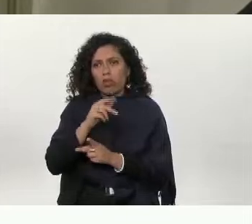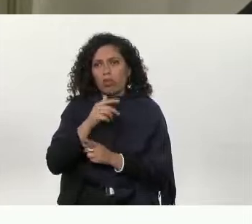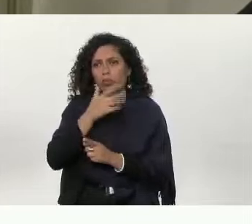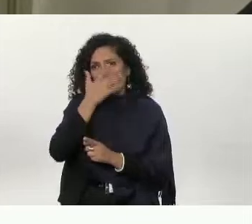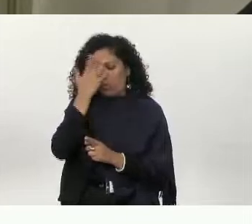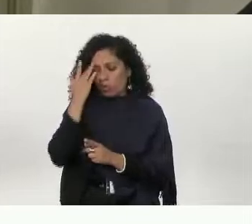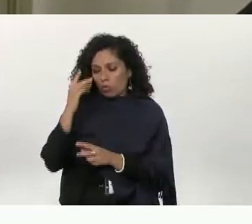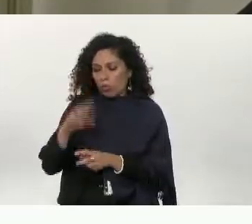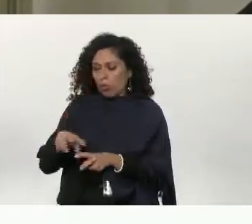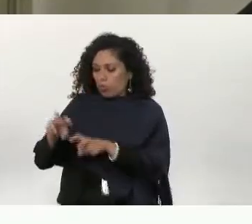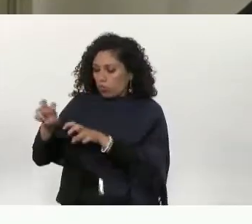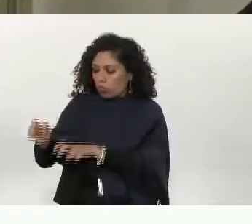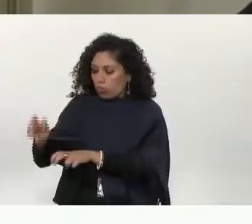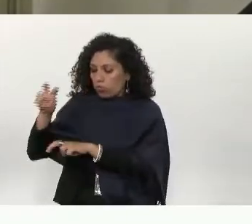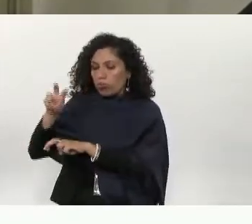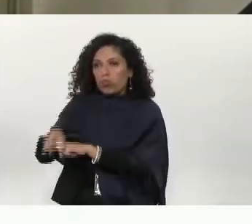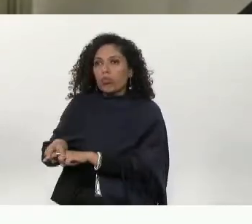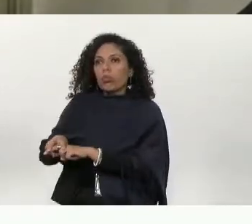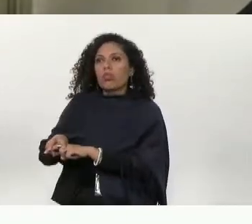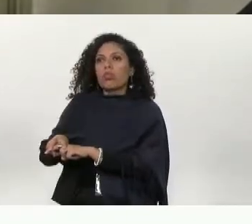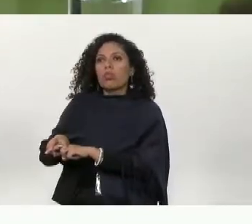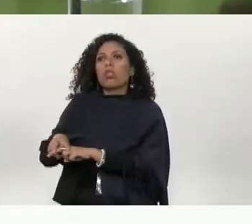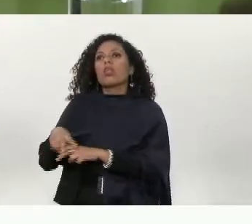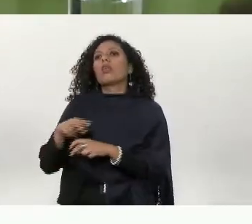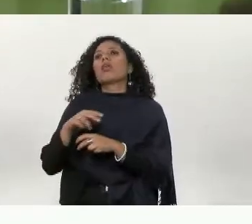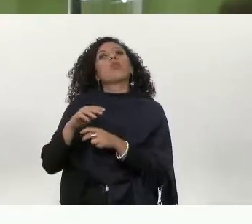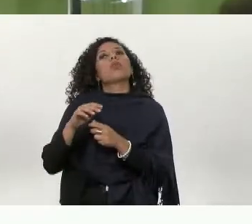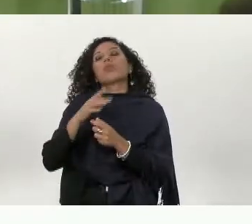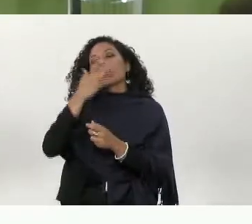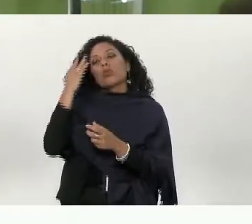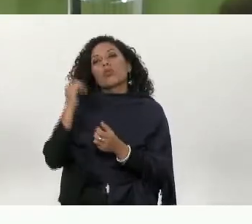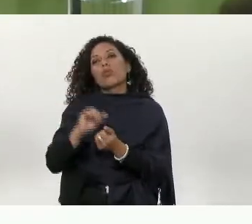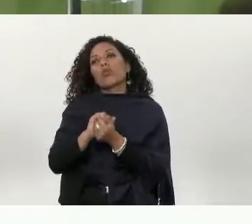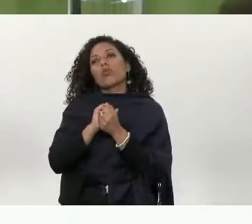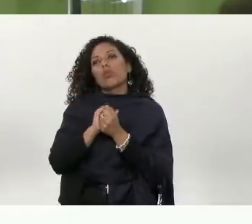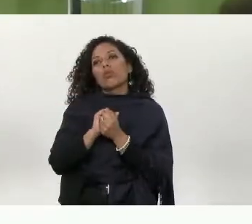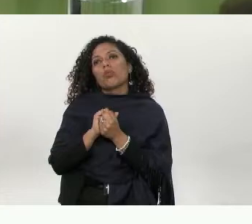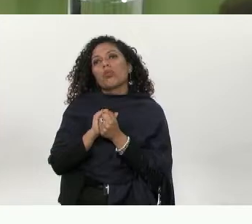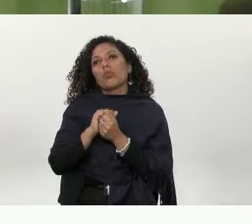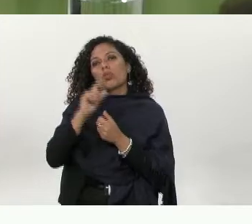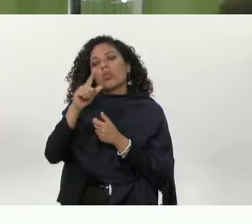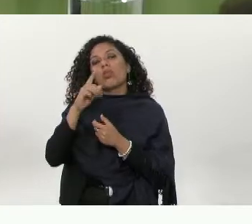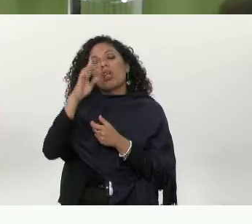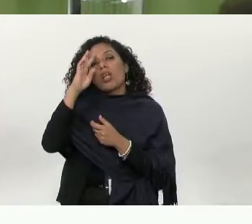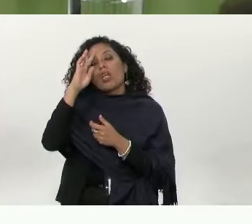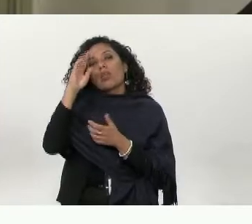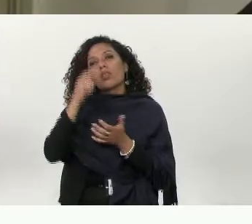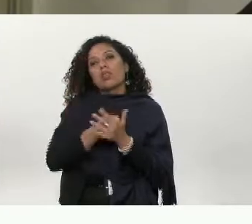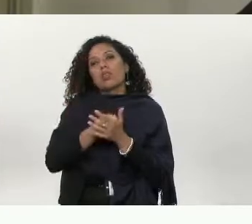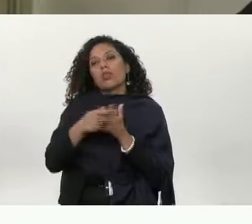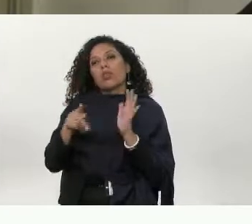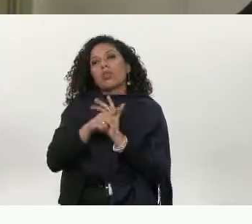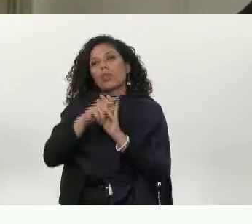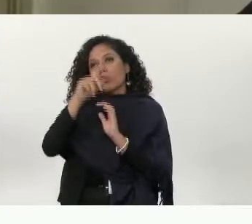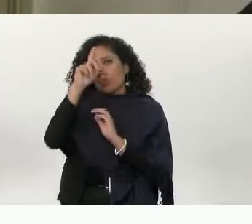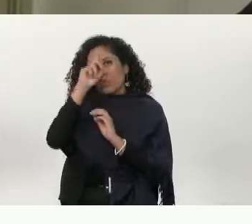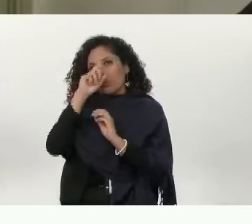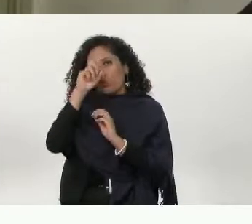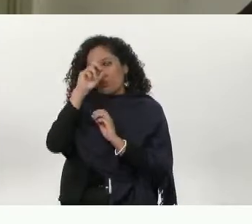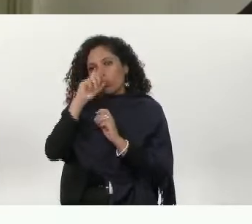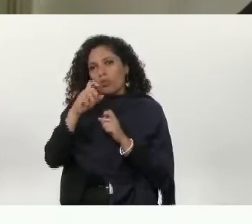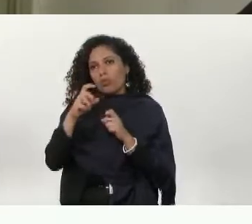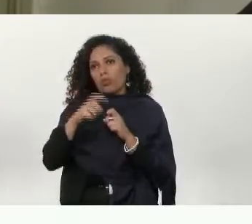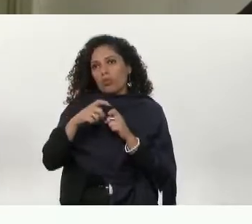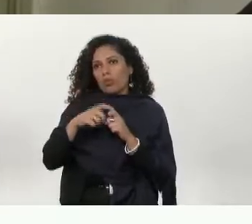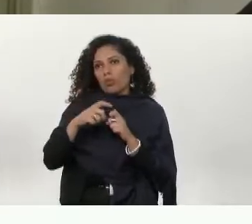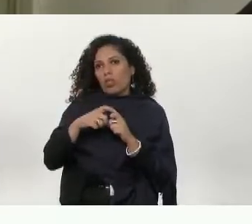uma cadeirinha para o acompanhante ficar sentado. Esse critério era subjetivo do médico ou era da administração do hospital? Não. O acompanhante sempre teve direito